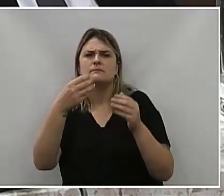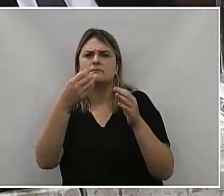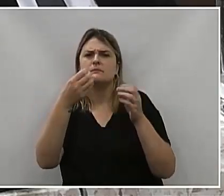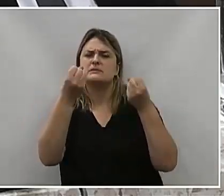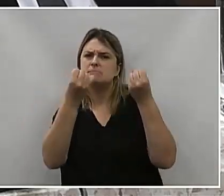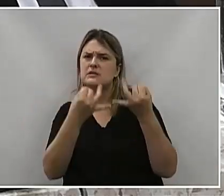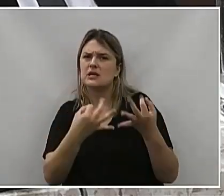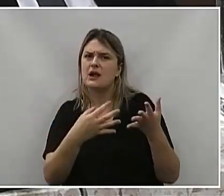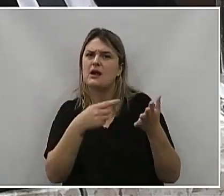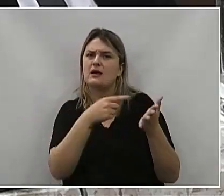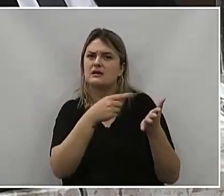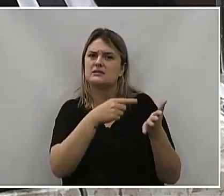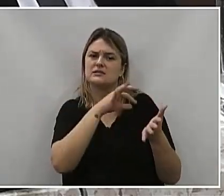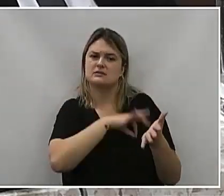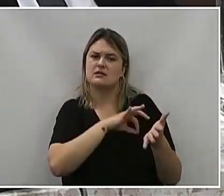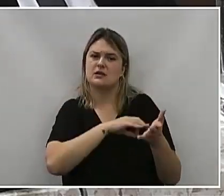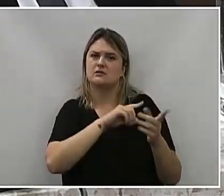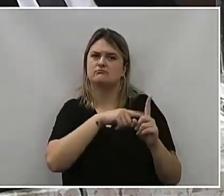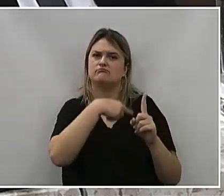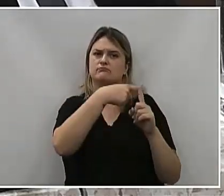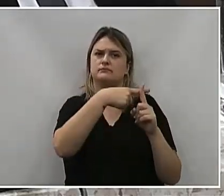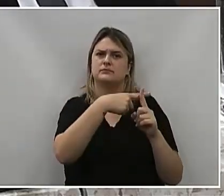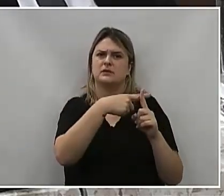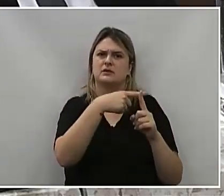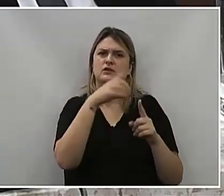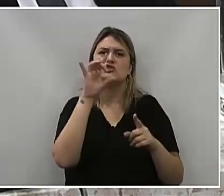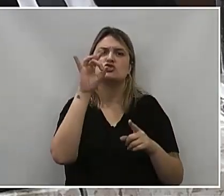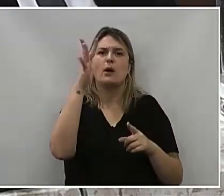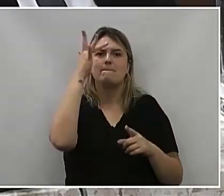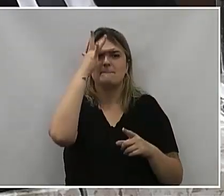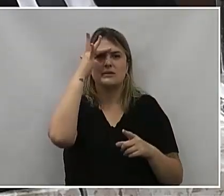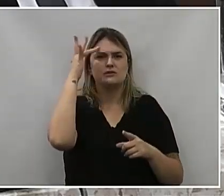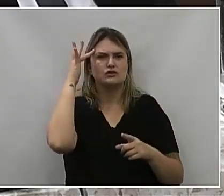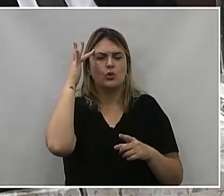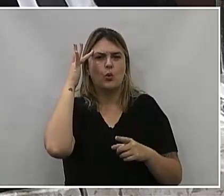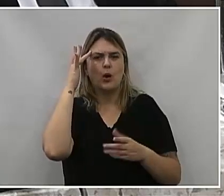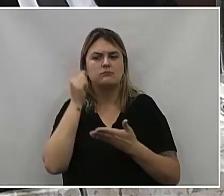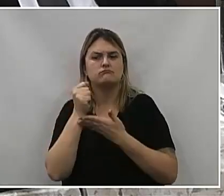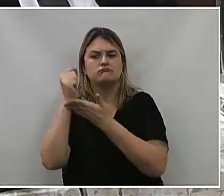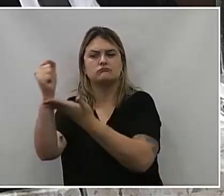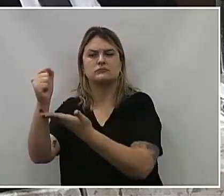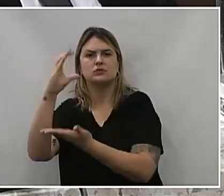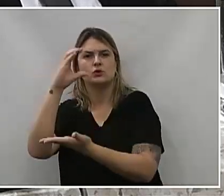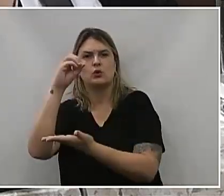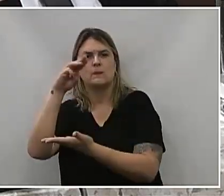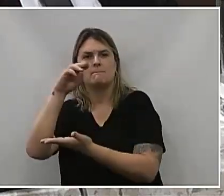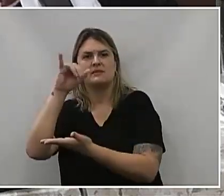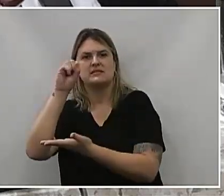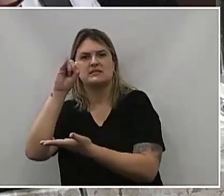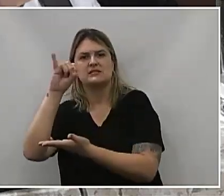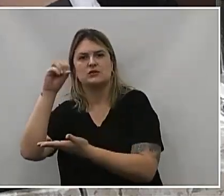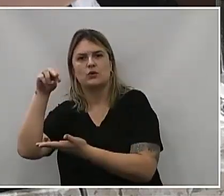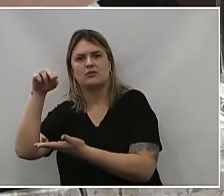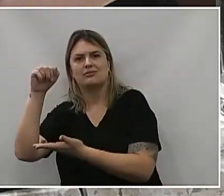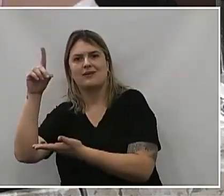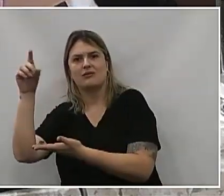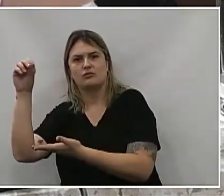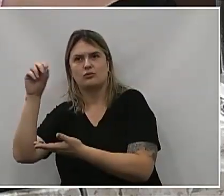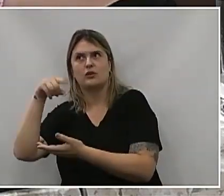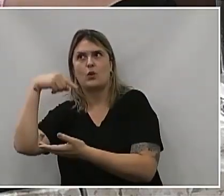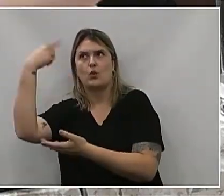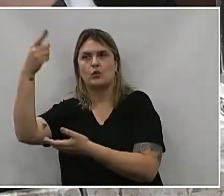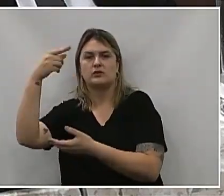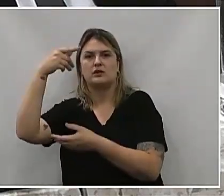para a suplementação da folha de pagamento só para comissionado? Eu quero, quem sabe para a próxima